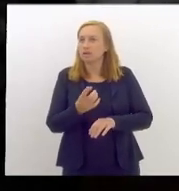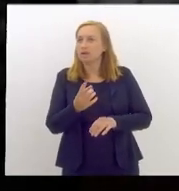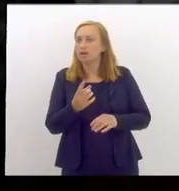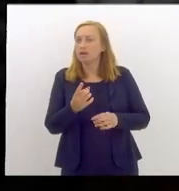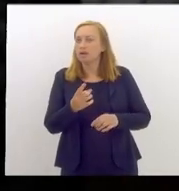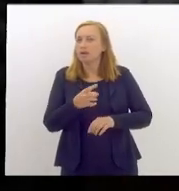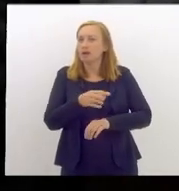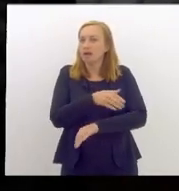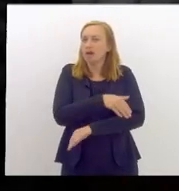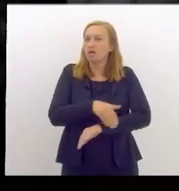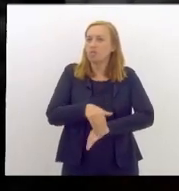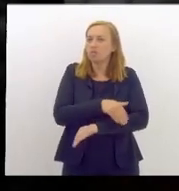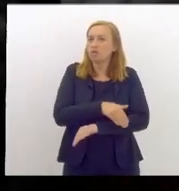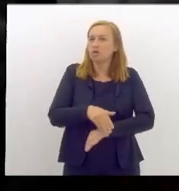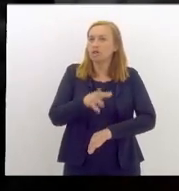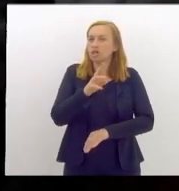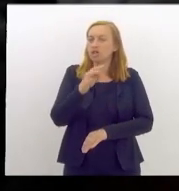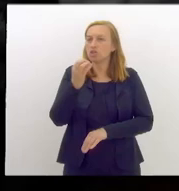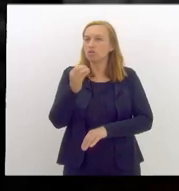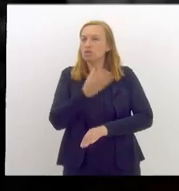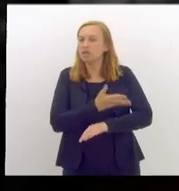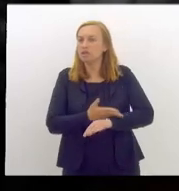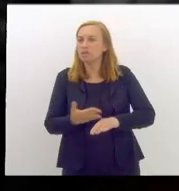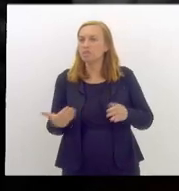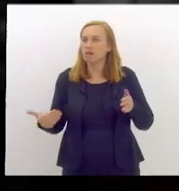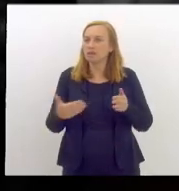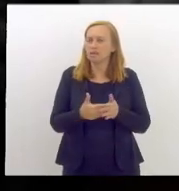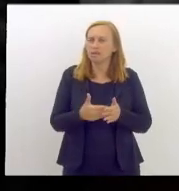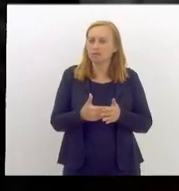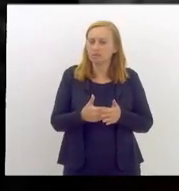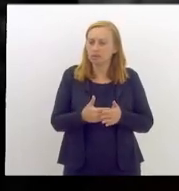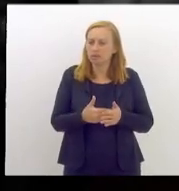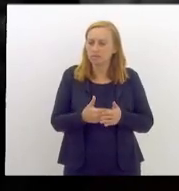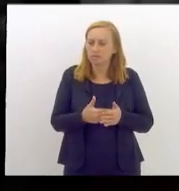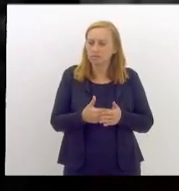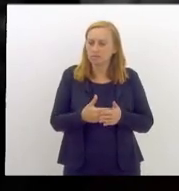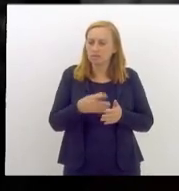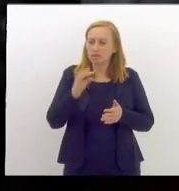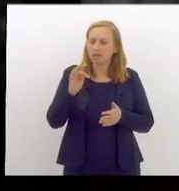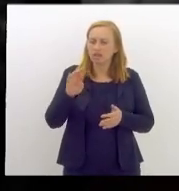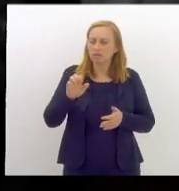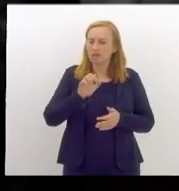até praticamente o terminal